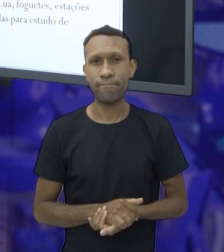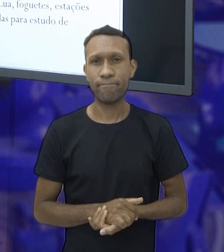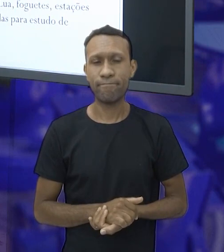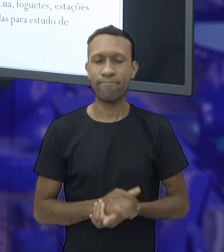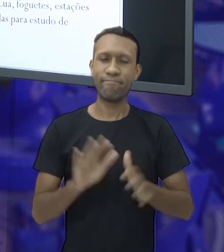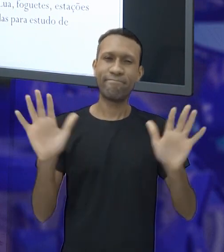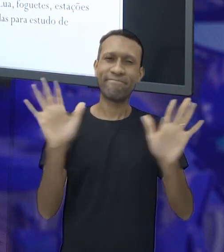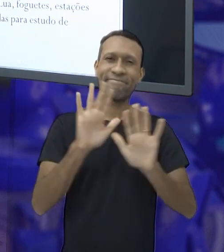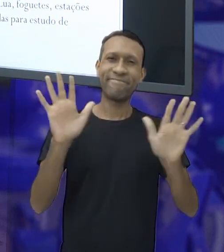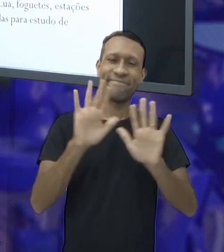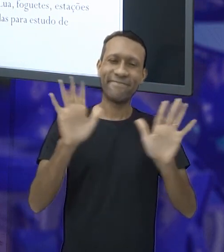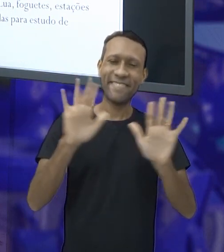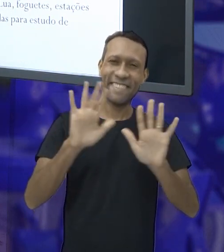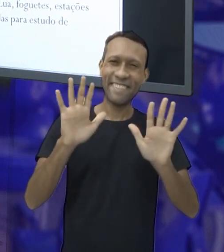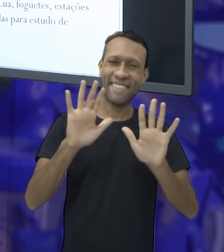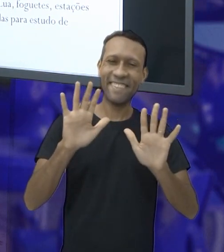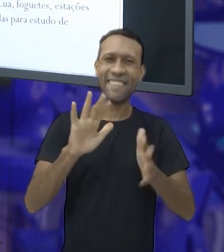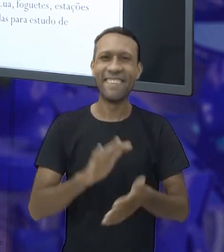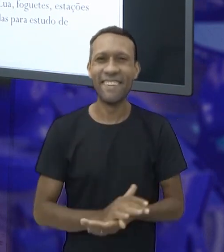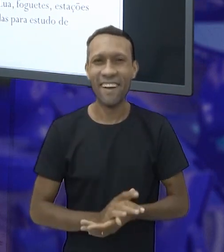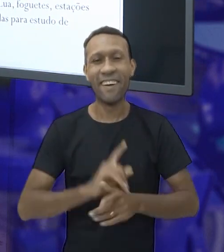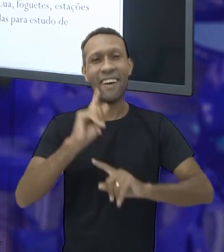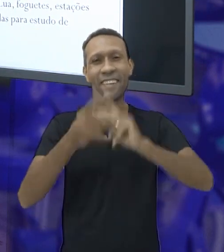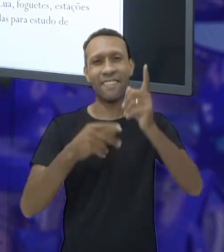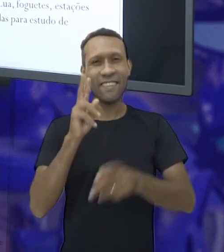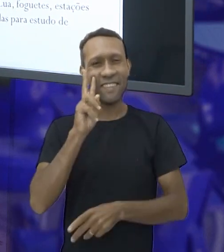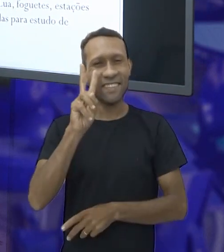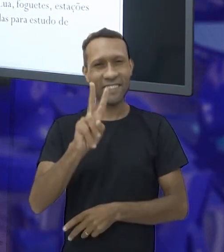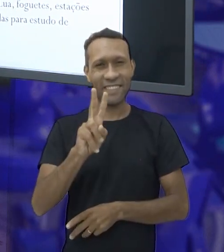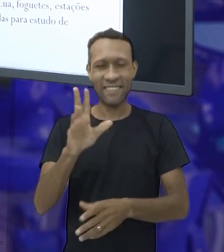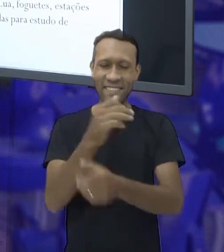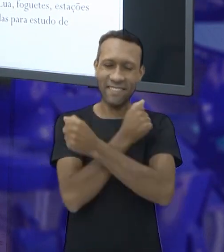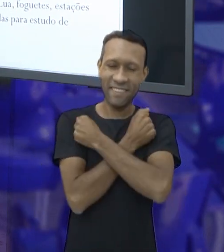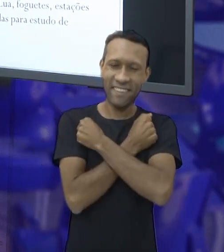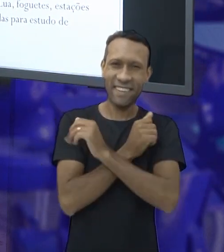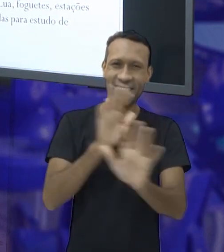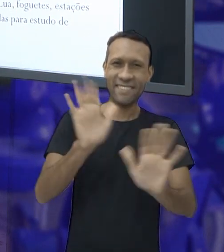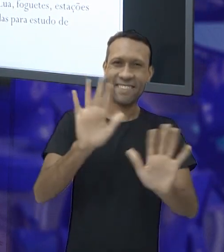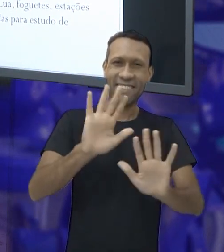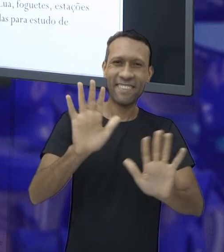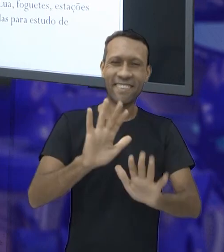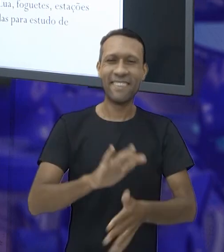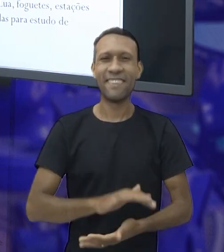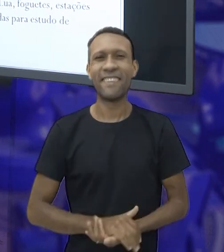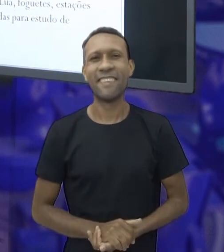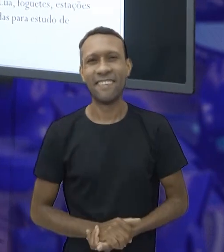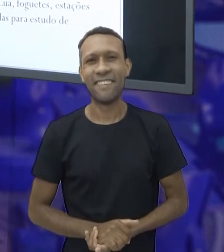Um beijo do gordo e a gente se vê na próxima aula. Um abraço, galera!